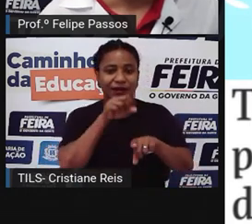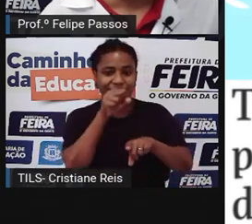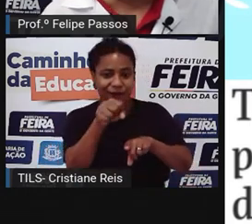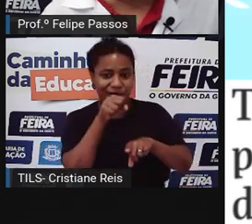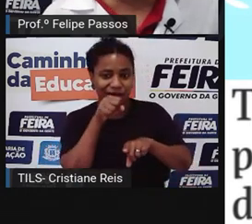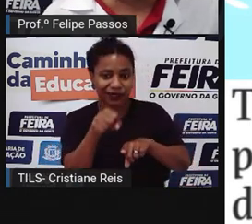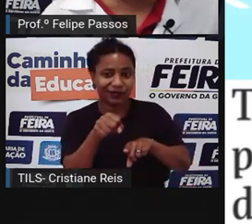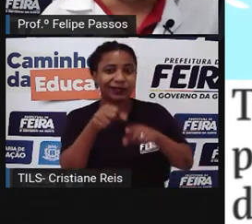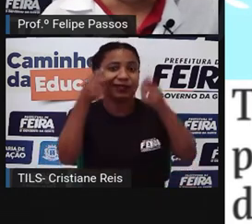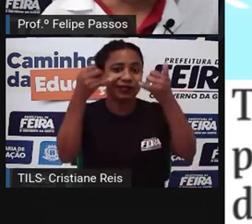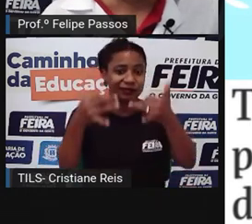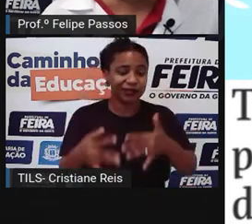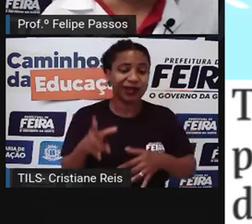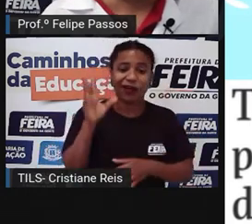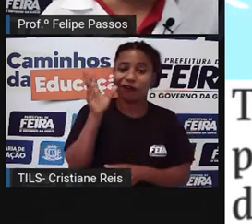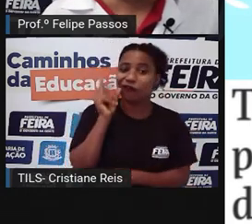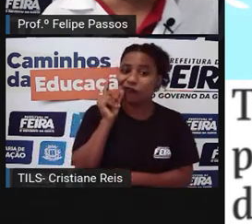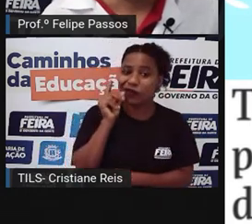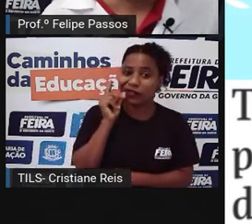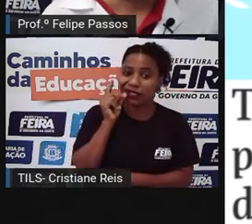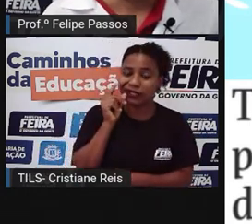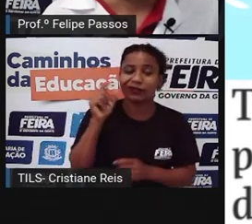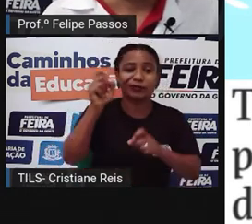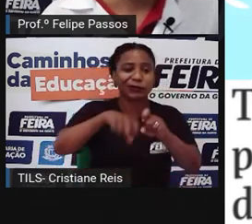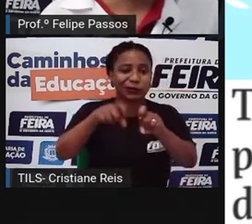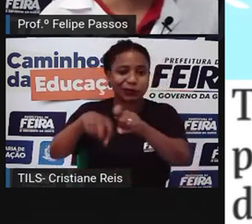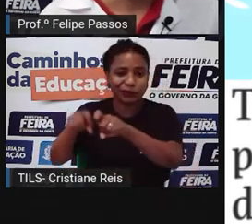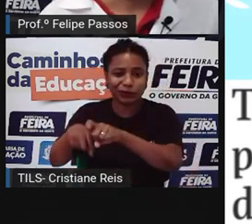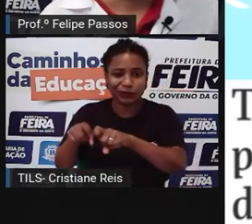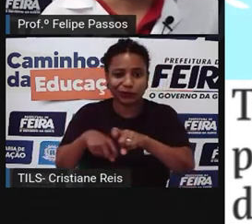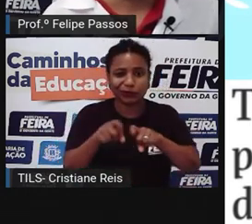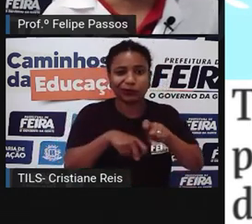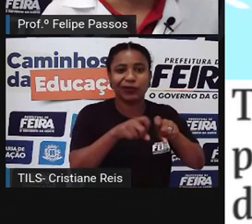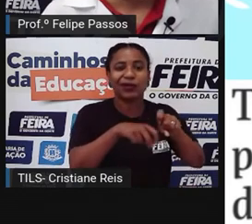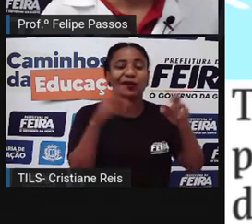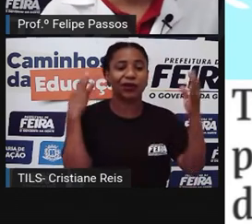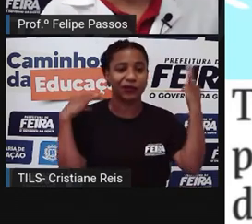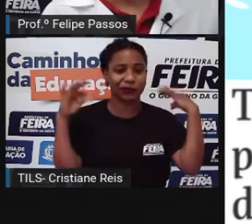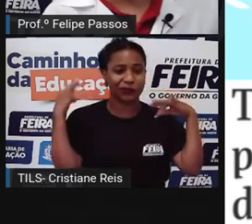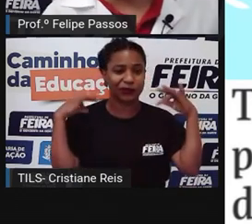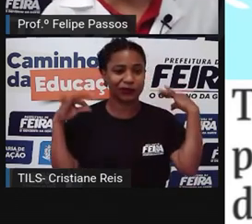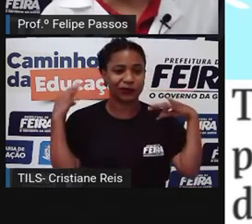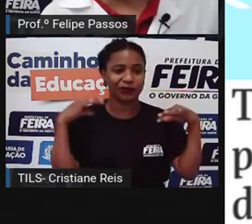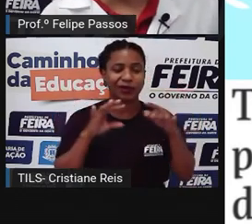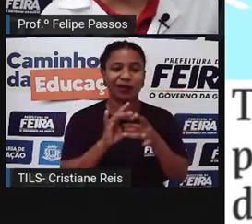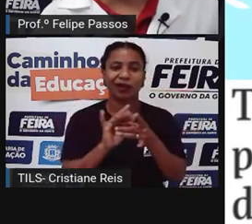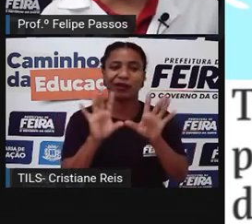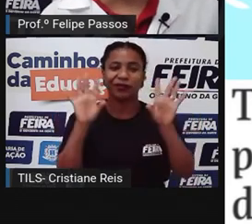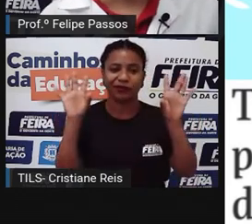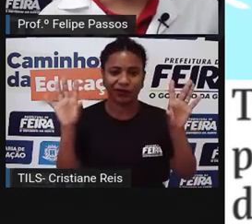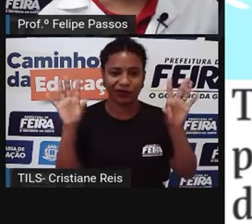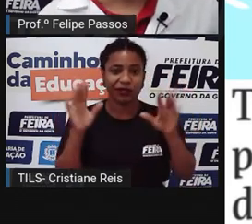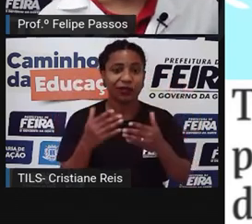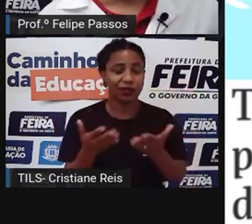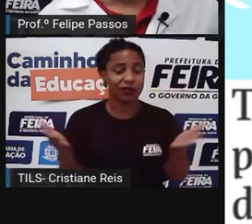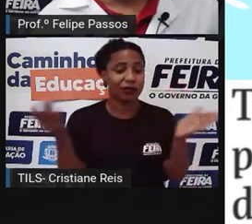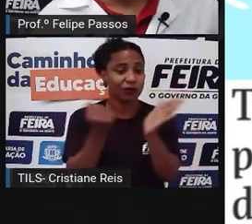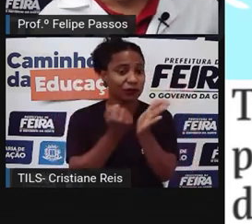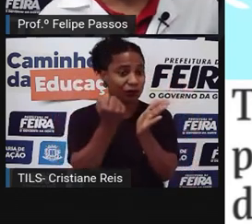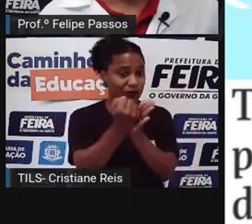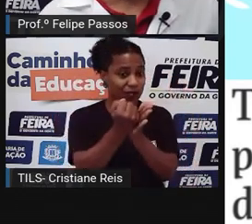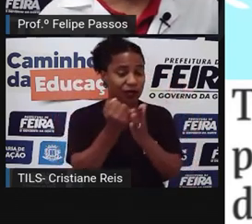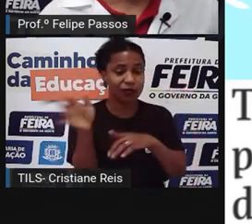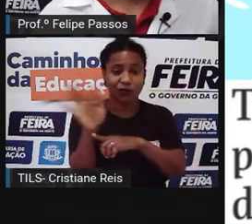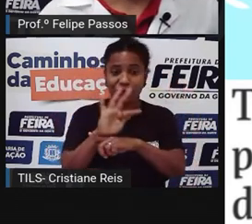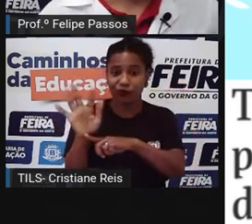Fortaleza. Turismo sexual é controlado por máfias e fica à margem de estatísticas. Documentário relata turismo sexual no Brasil. Então